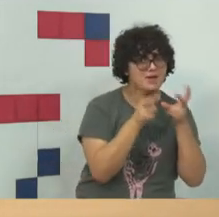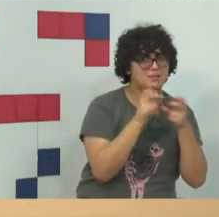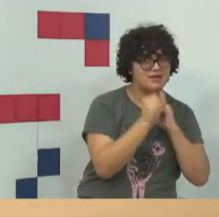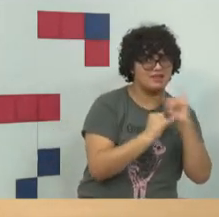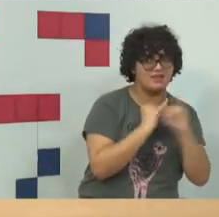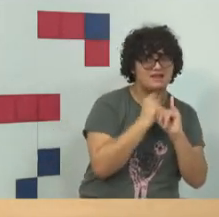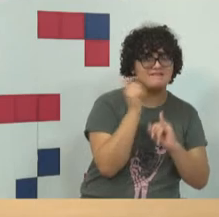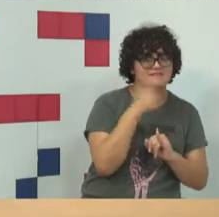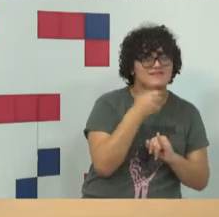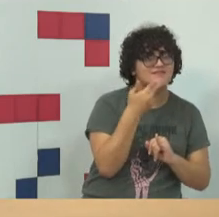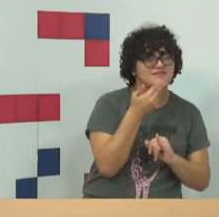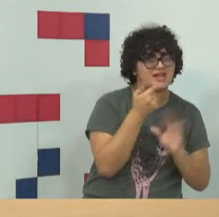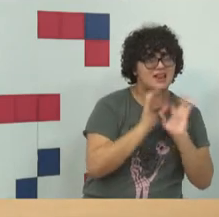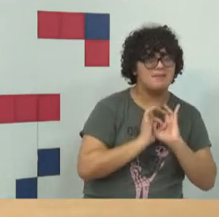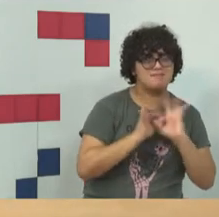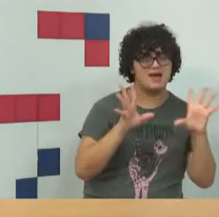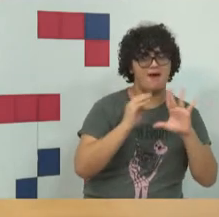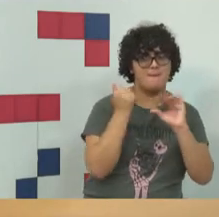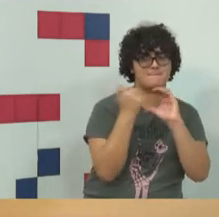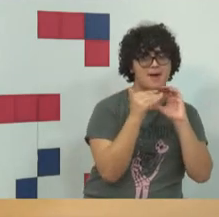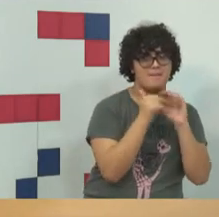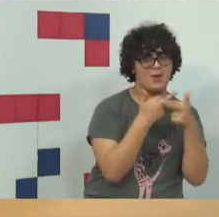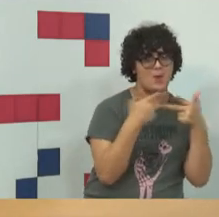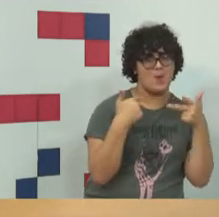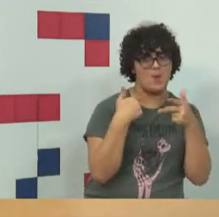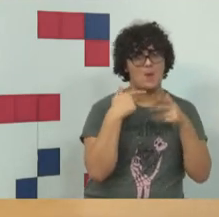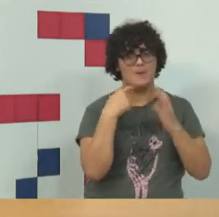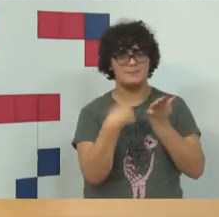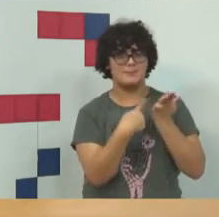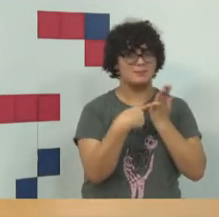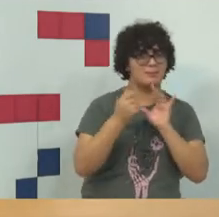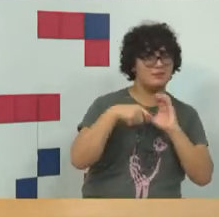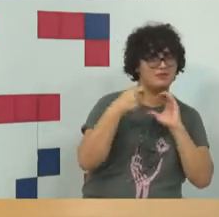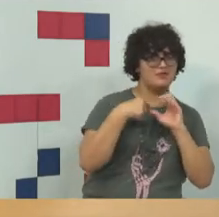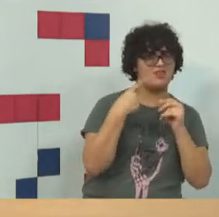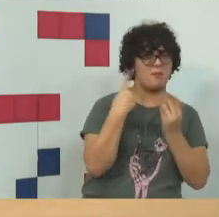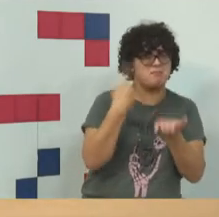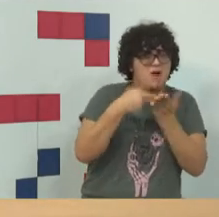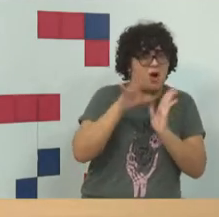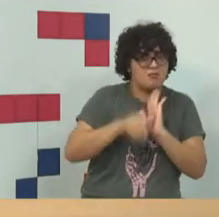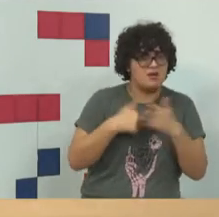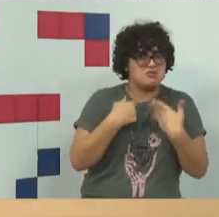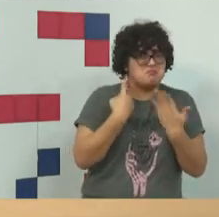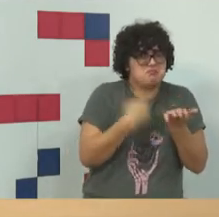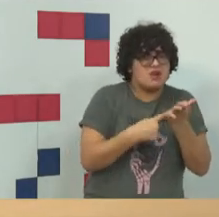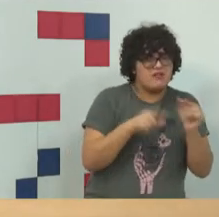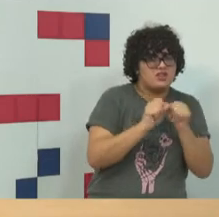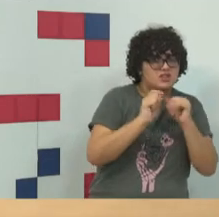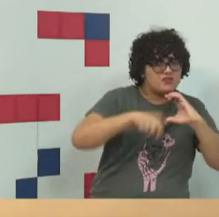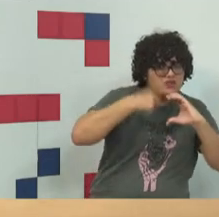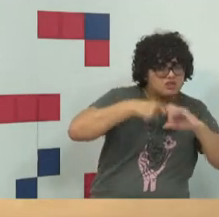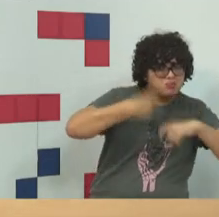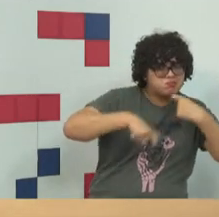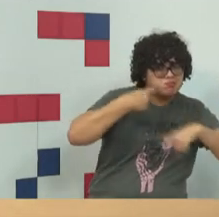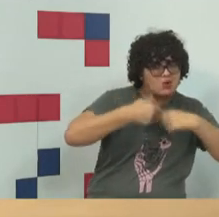ele poderia ter mais liberdade para cometer o ato como ele bem quis, como ele bem queria. Então, cada vez que você cria uma lógica punitiva,